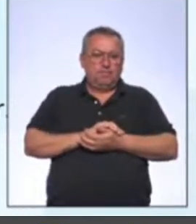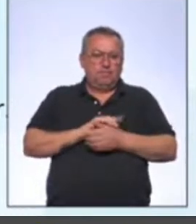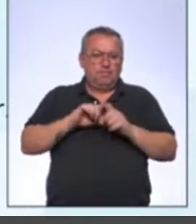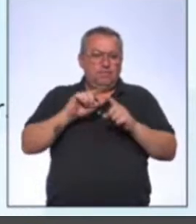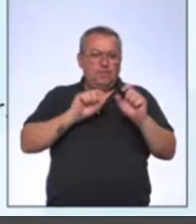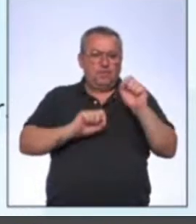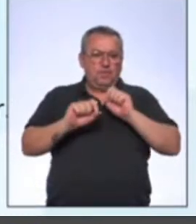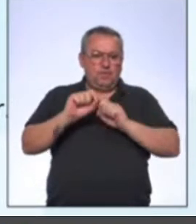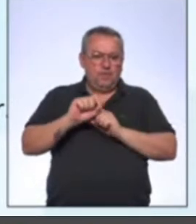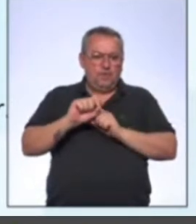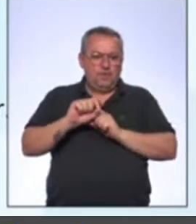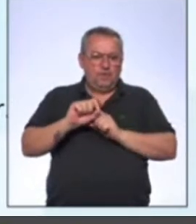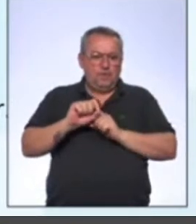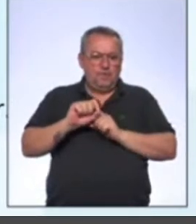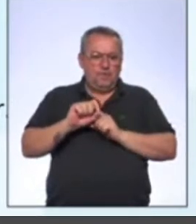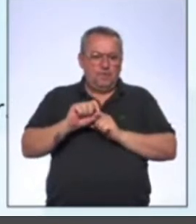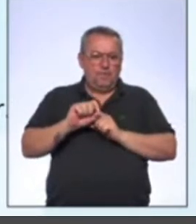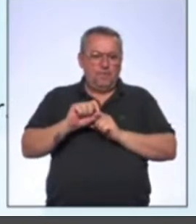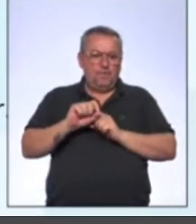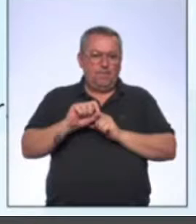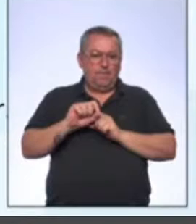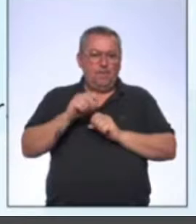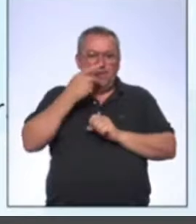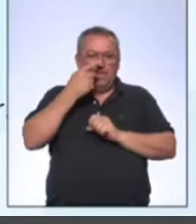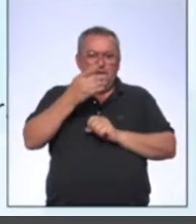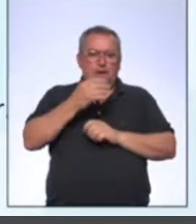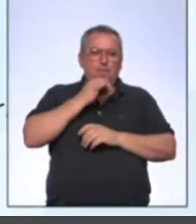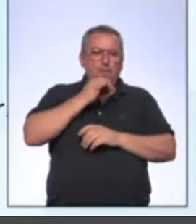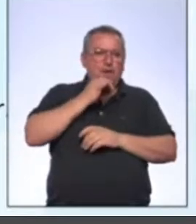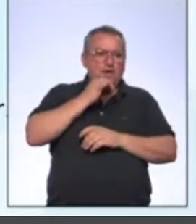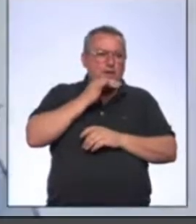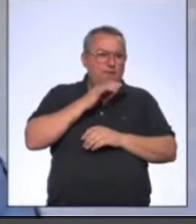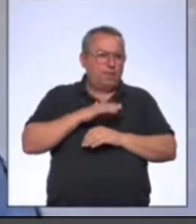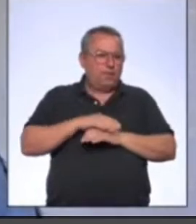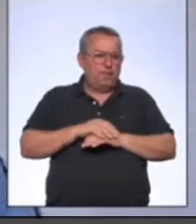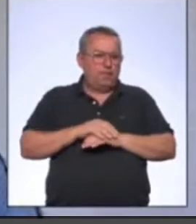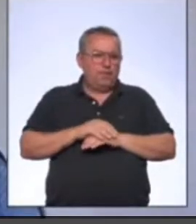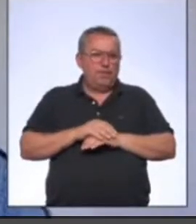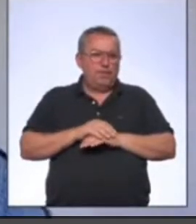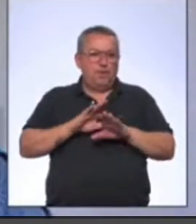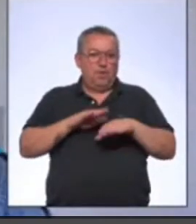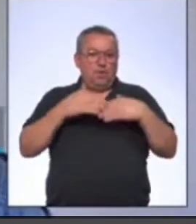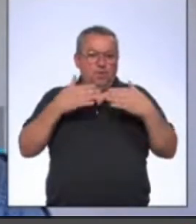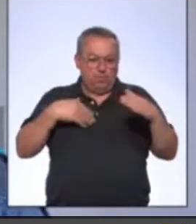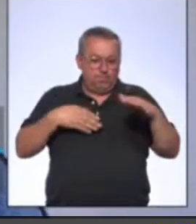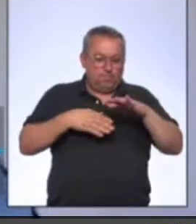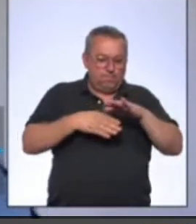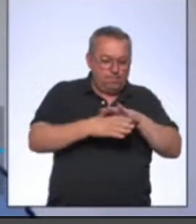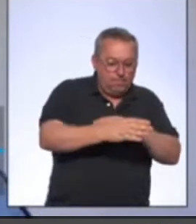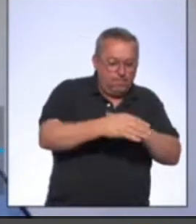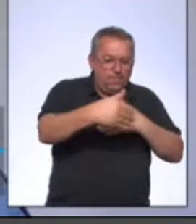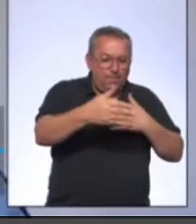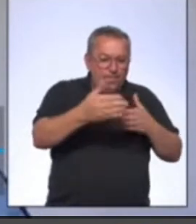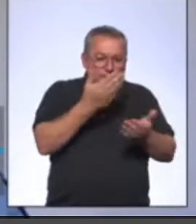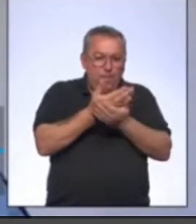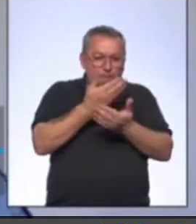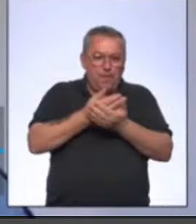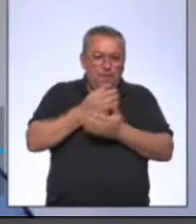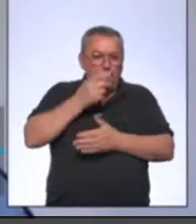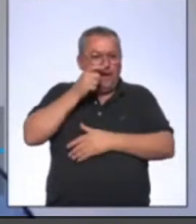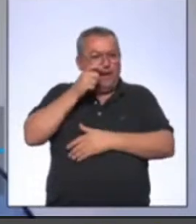mais do que dizer, por exemplo, quando eu entro na sala de aula, aí eu vejo